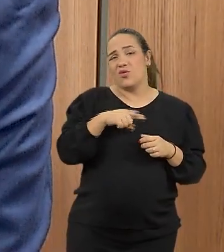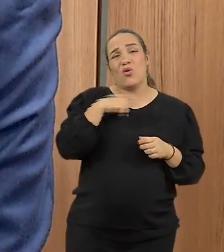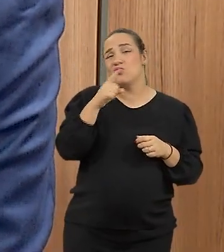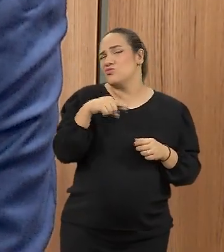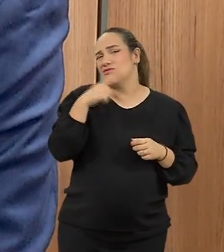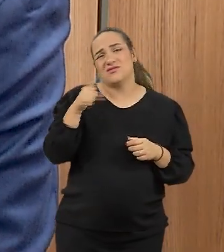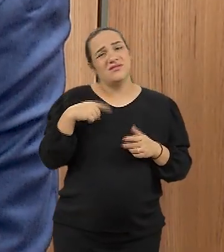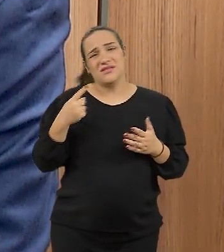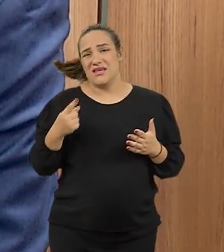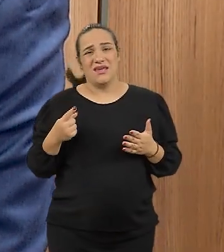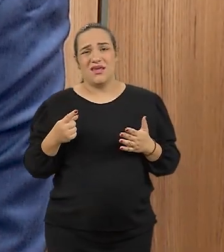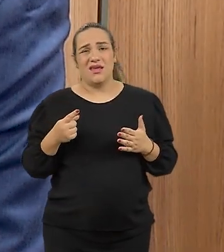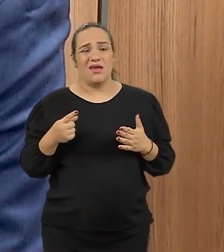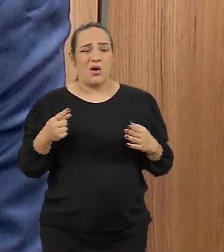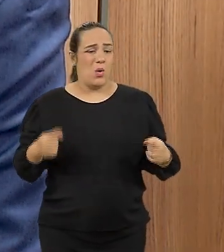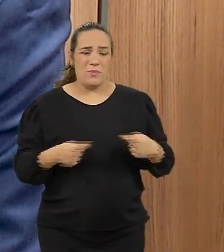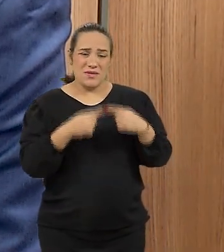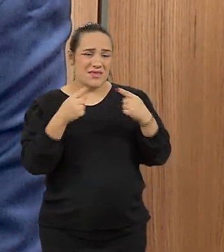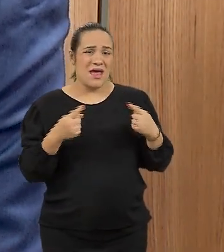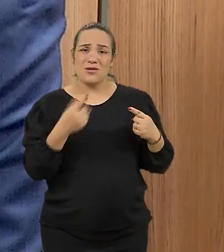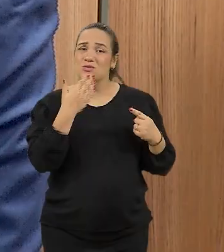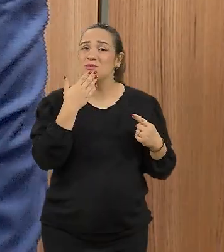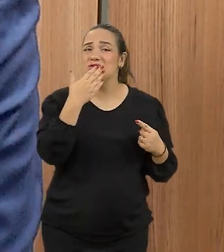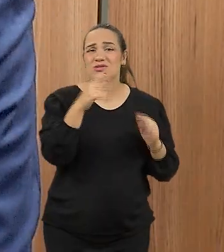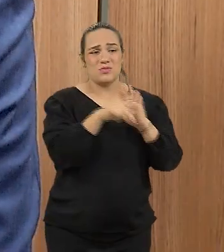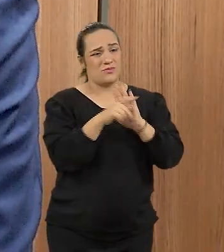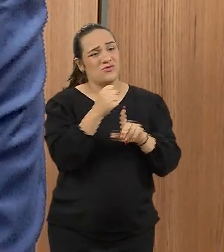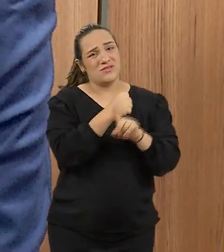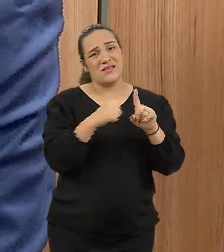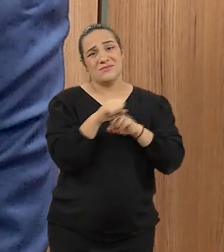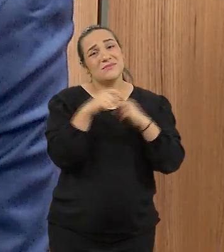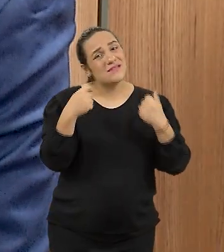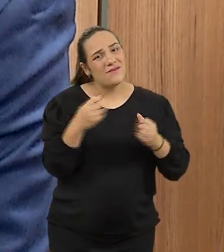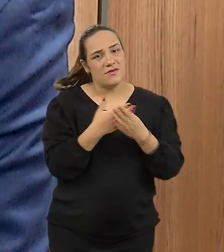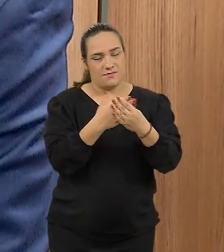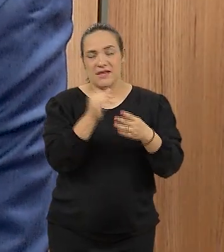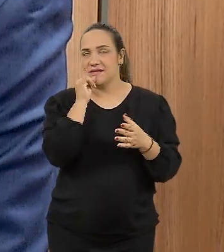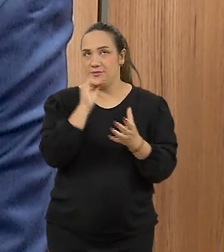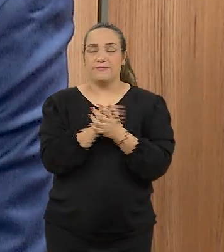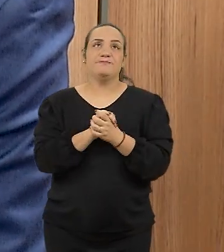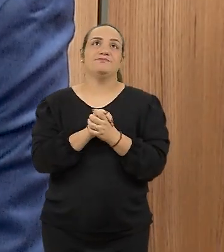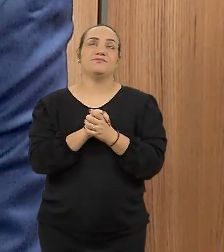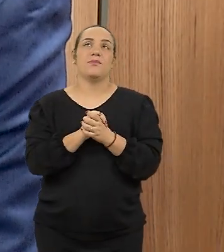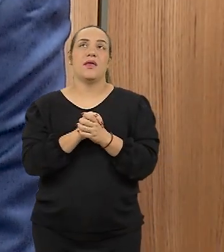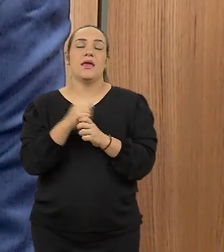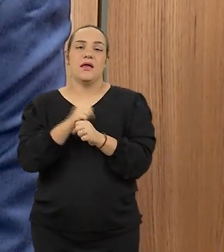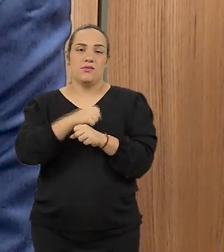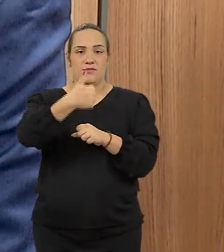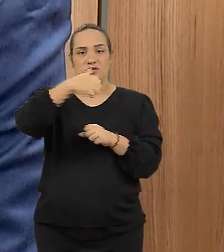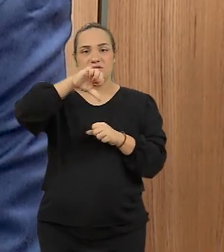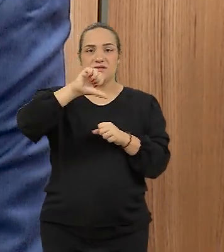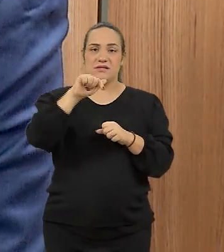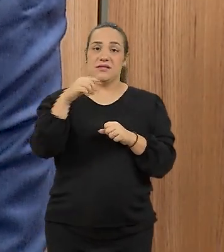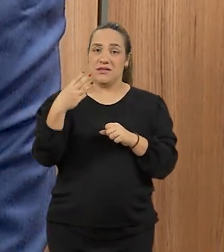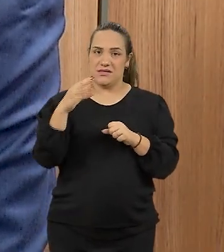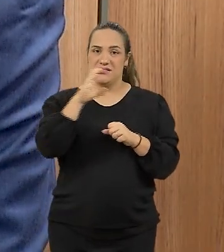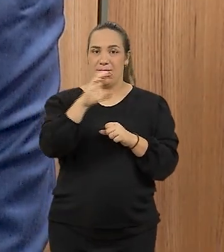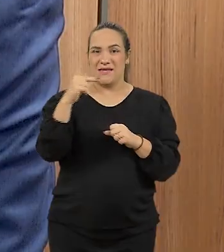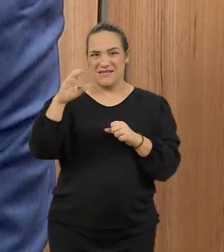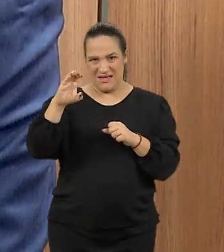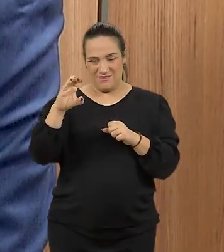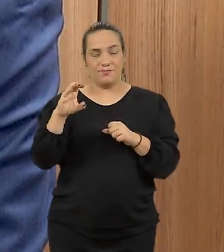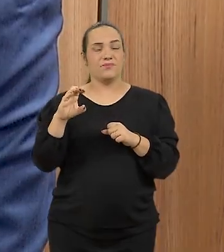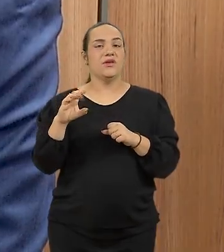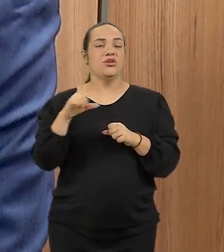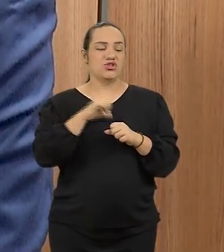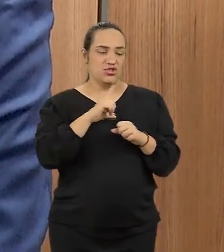mais aos reclamos da sociedade. Dou 2 exemplos. O Código de 73 ele era dividido em